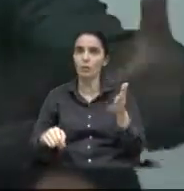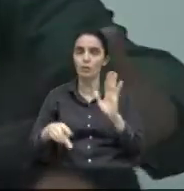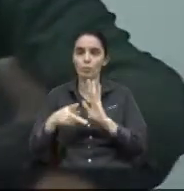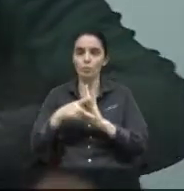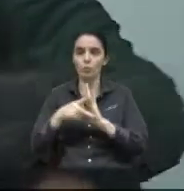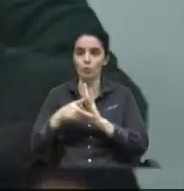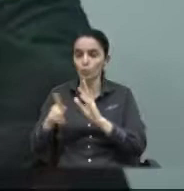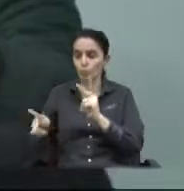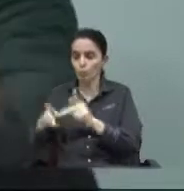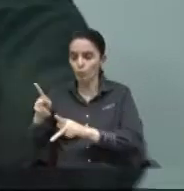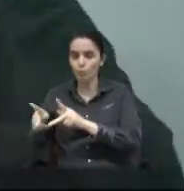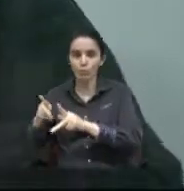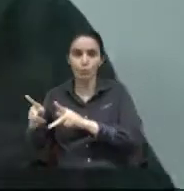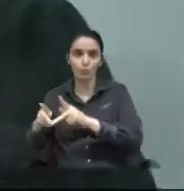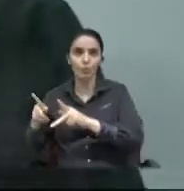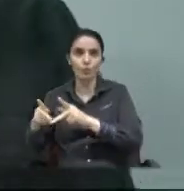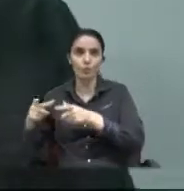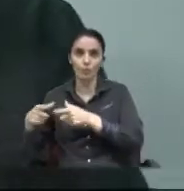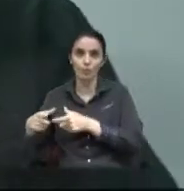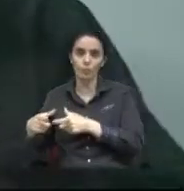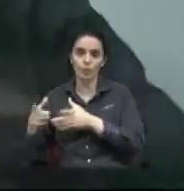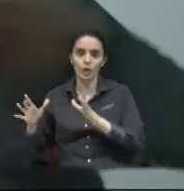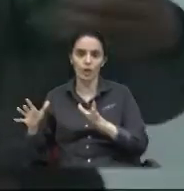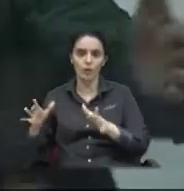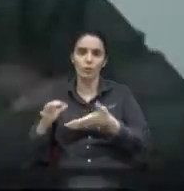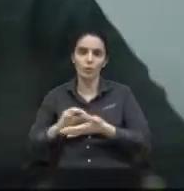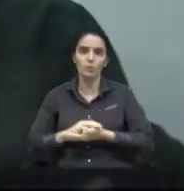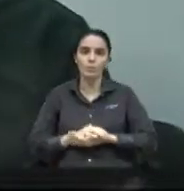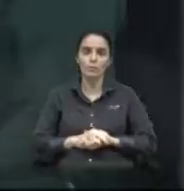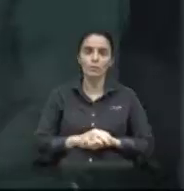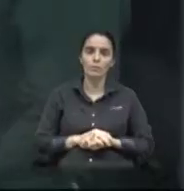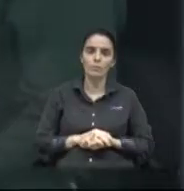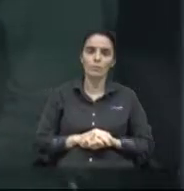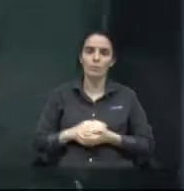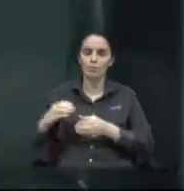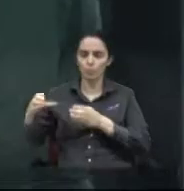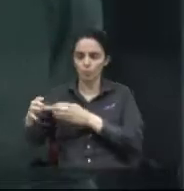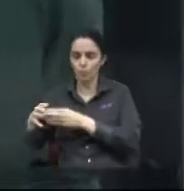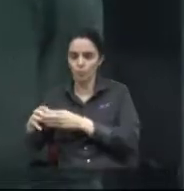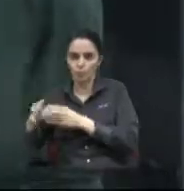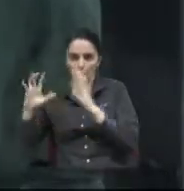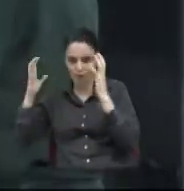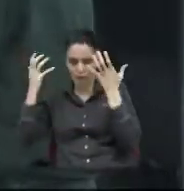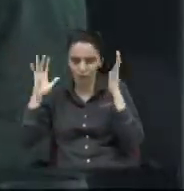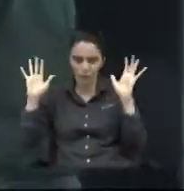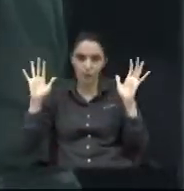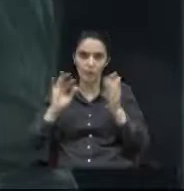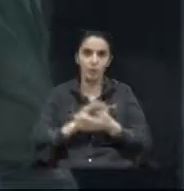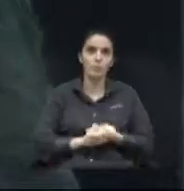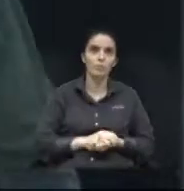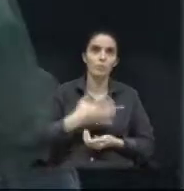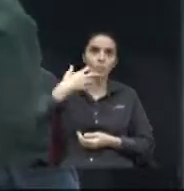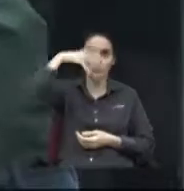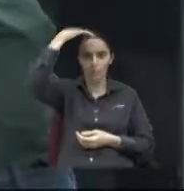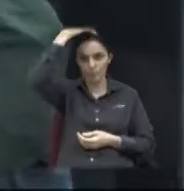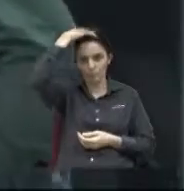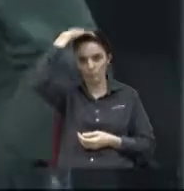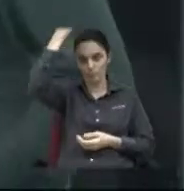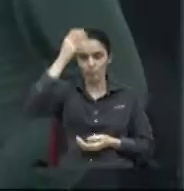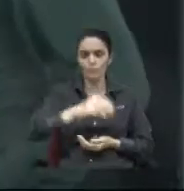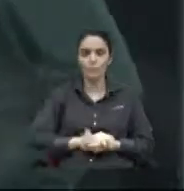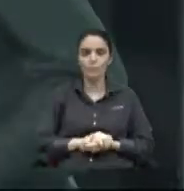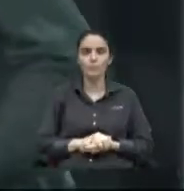pessoas que estão perto, que são ali do próprio evento. Uma parte para o vereador Darcy.